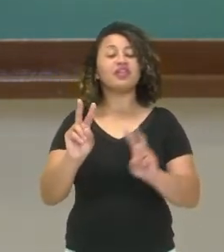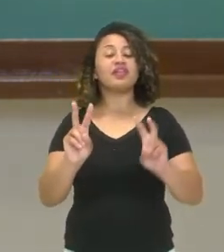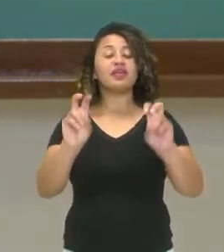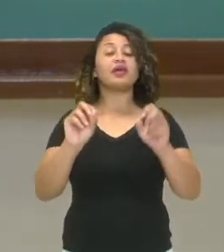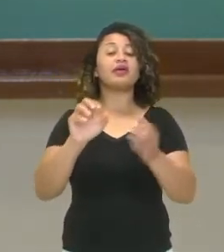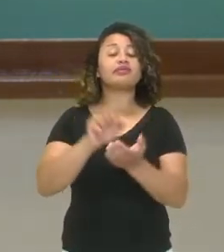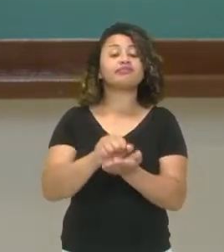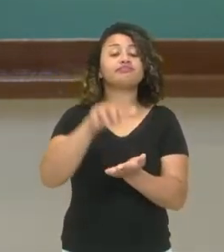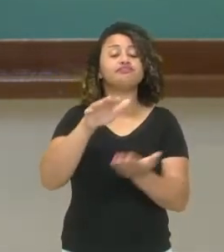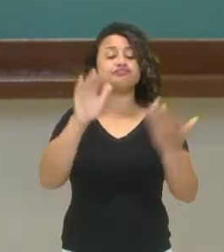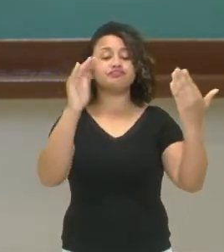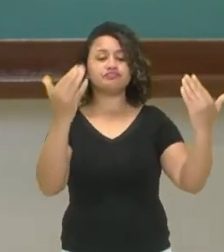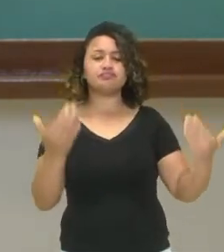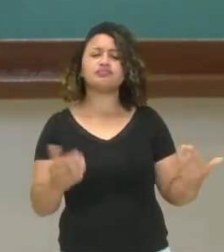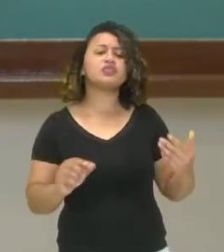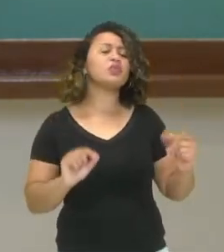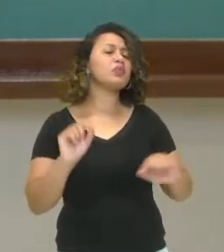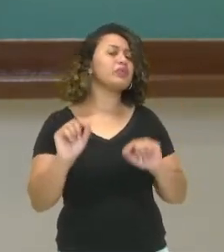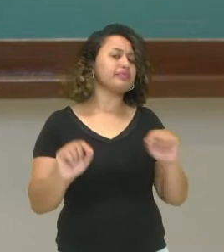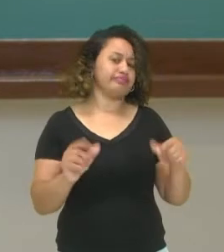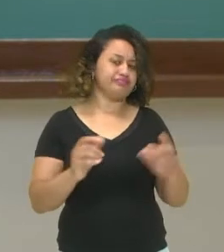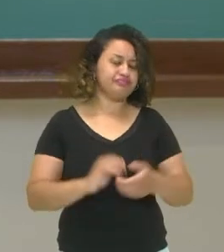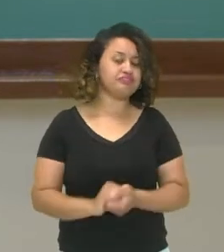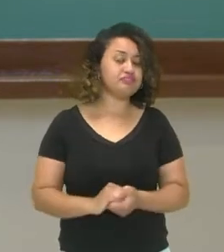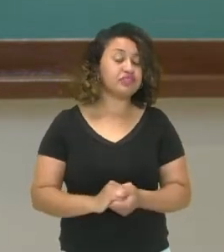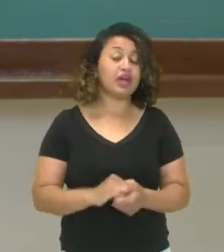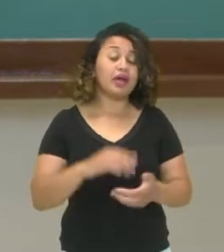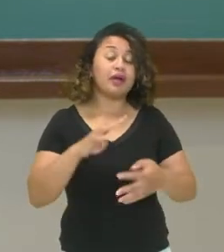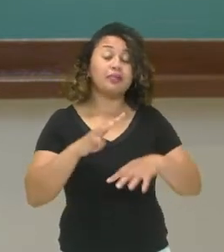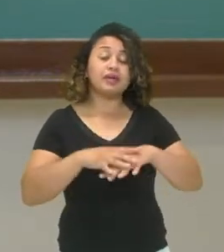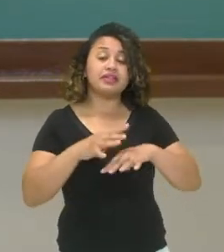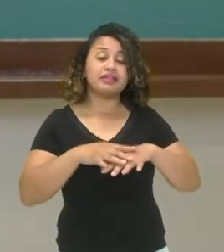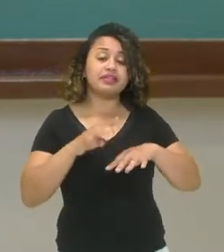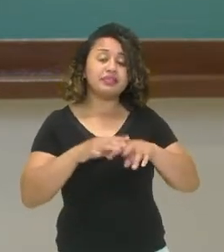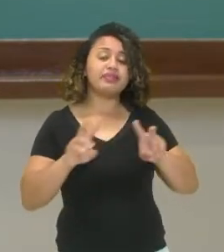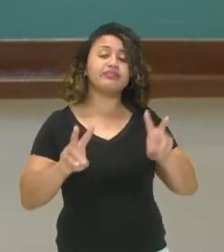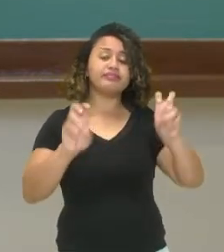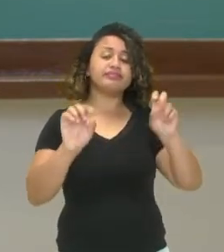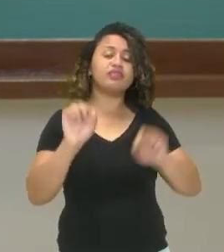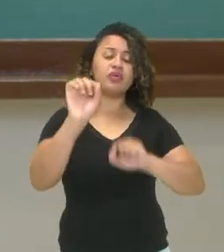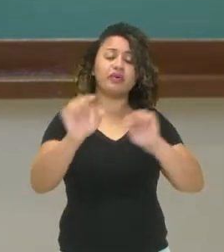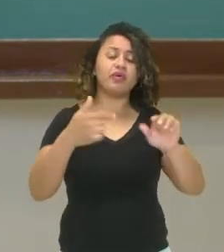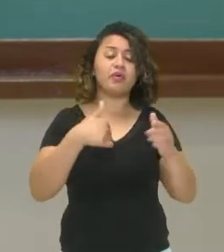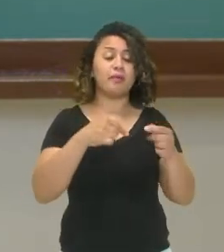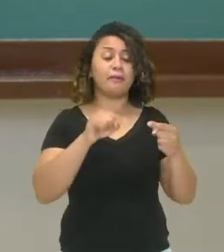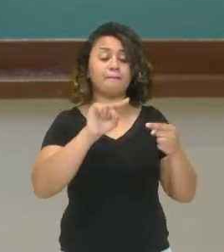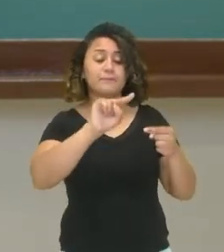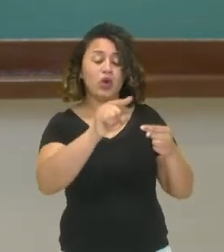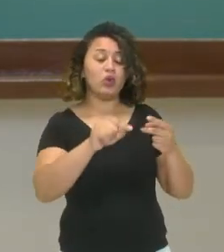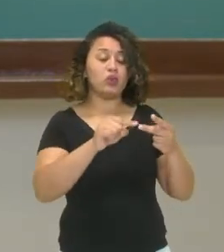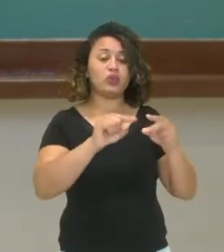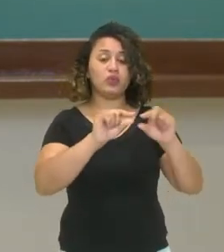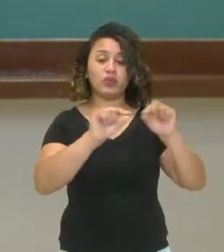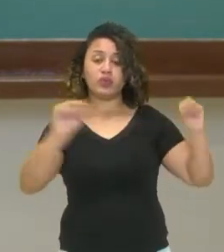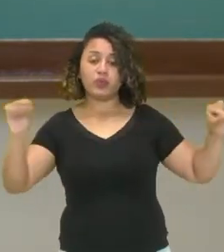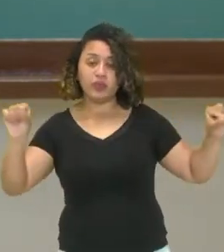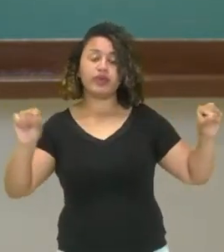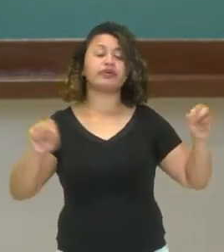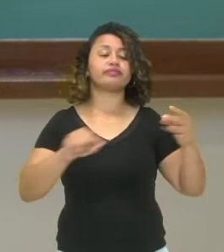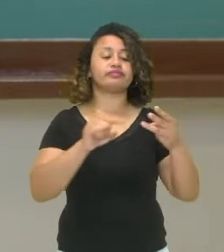geometria analítica. Geometria analítica é um estudo bastante interessante, porque a gente começa no ponto, falamos da reta, depois